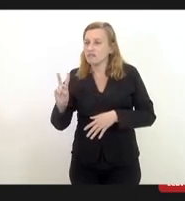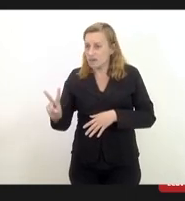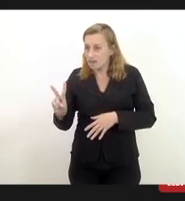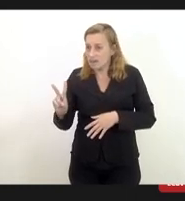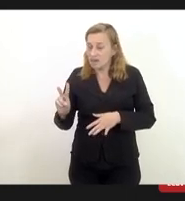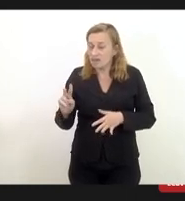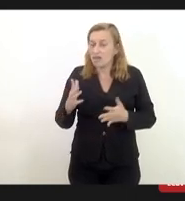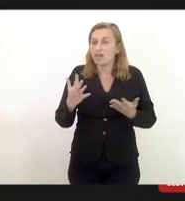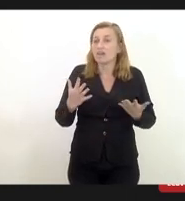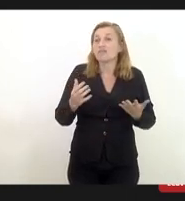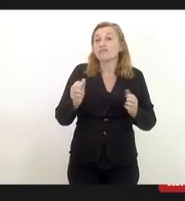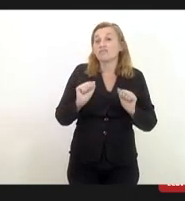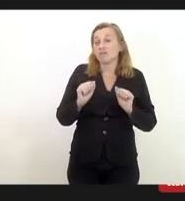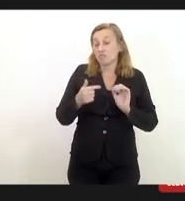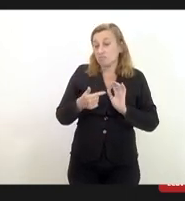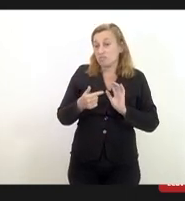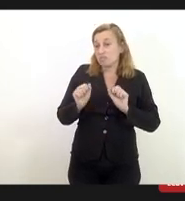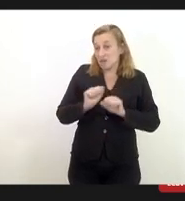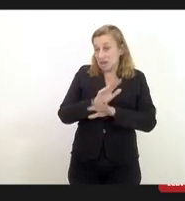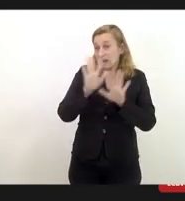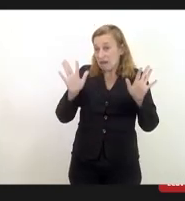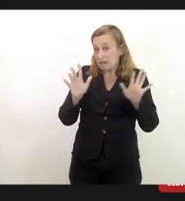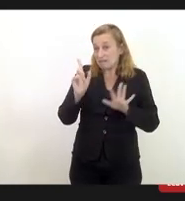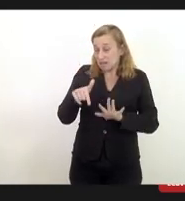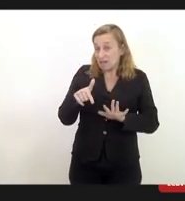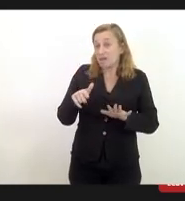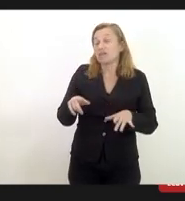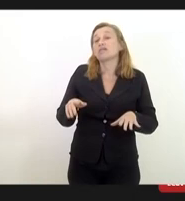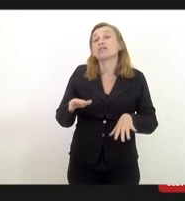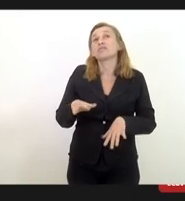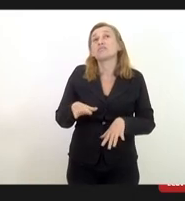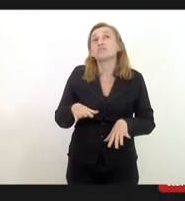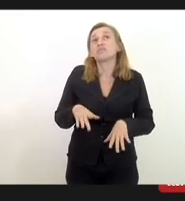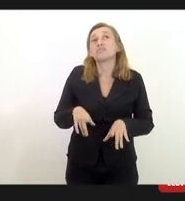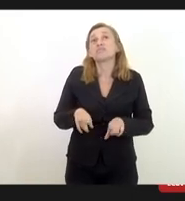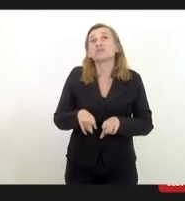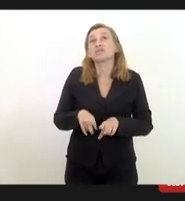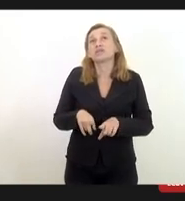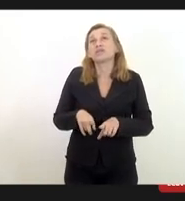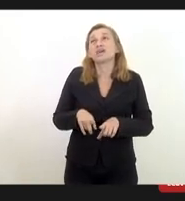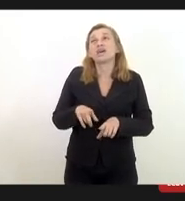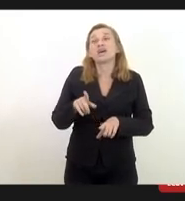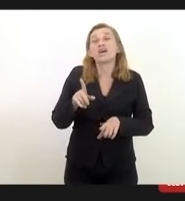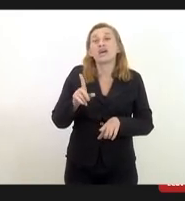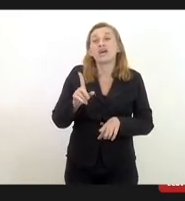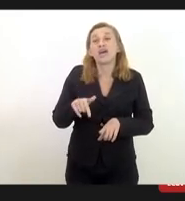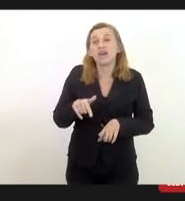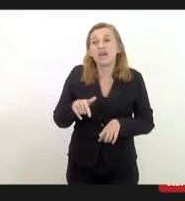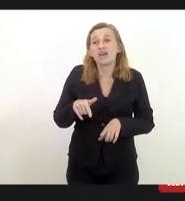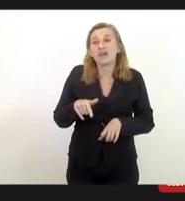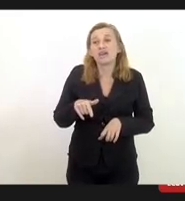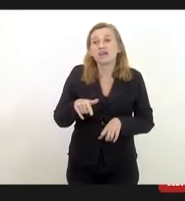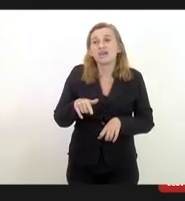aí fica claro. E fica ainda mais claro que é uma epidemia